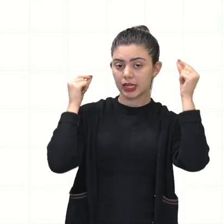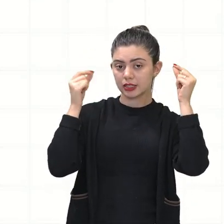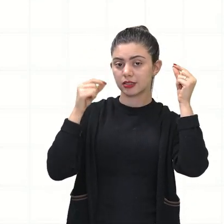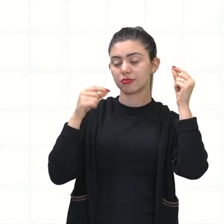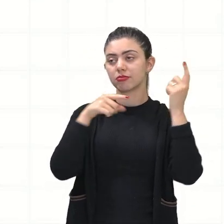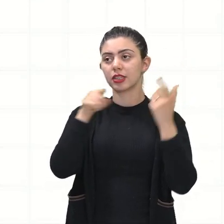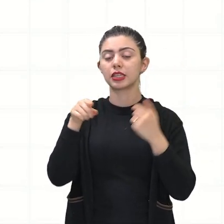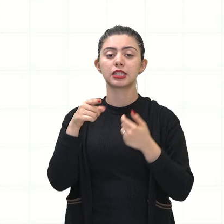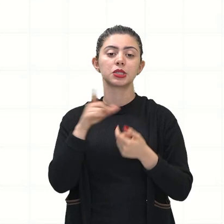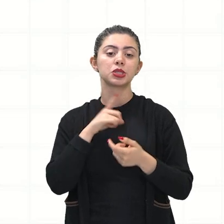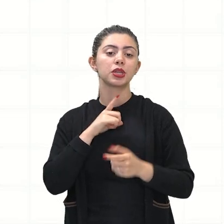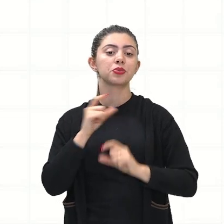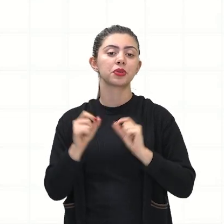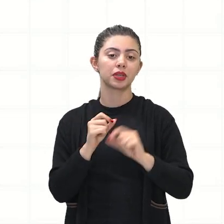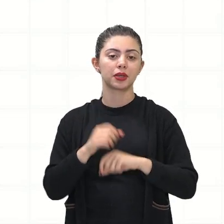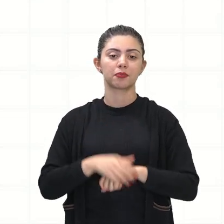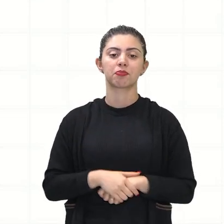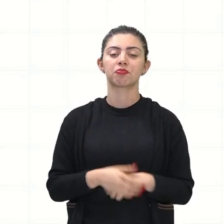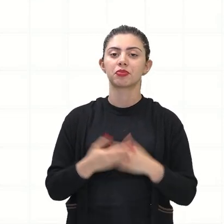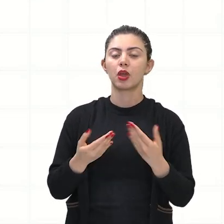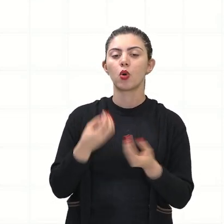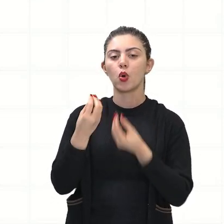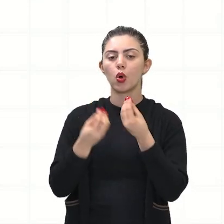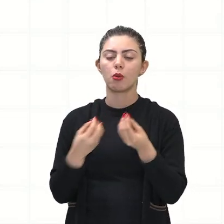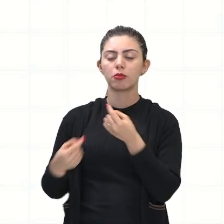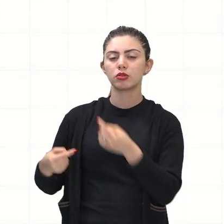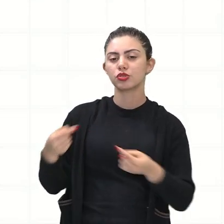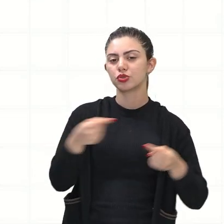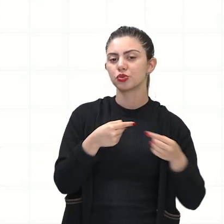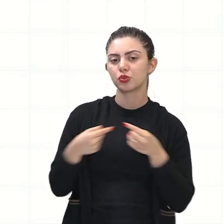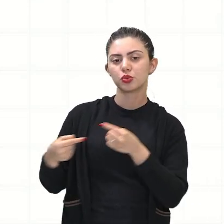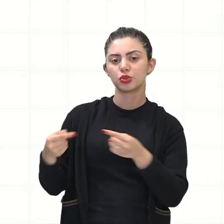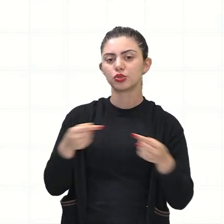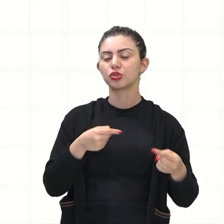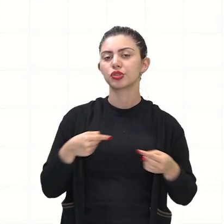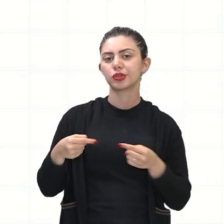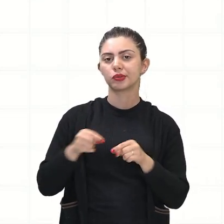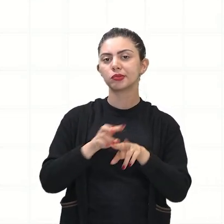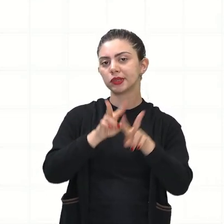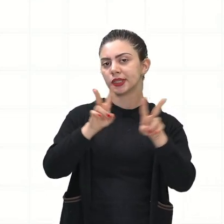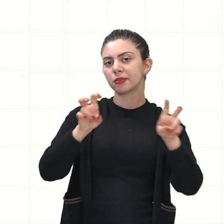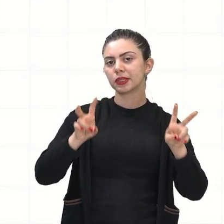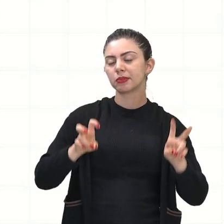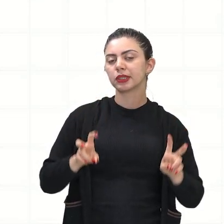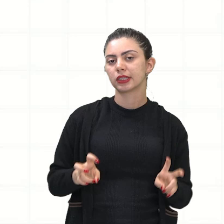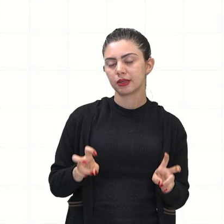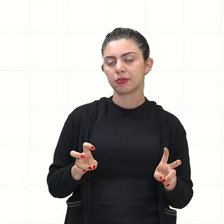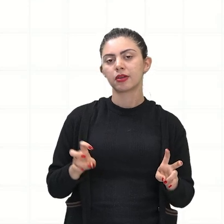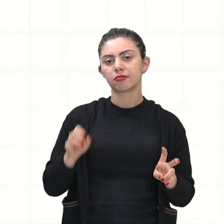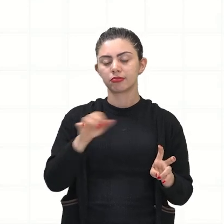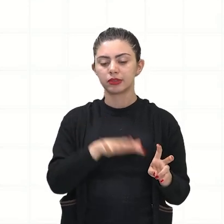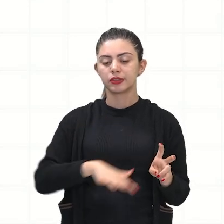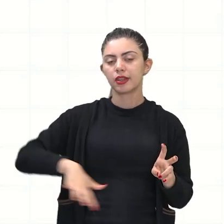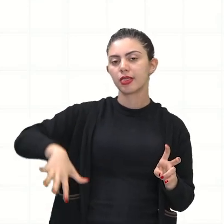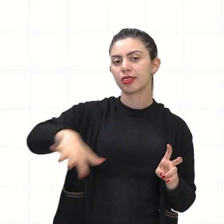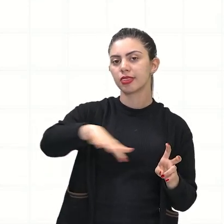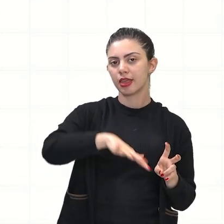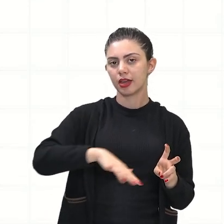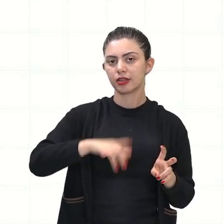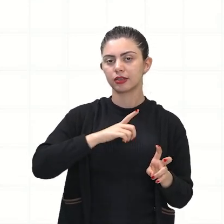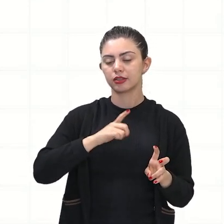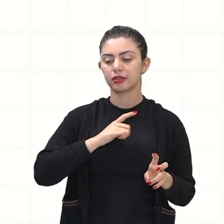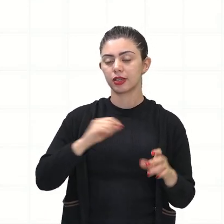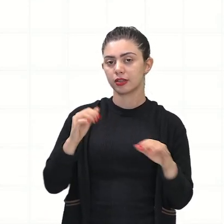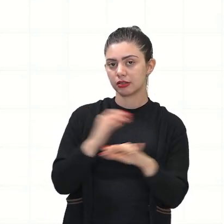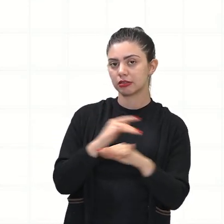maneira de discutir os assuntos que tinham a ver com a dimensão da convivência